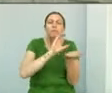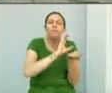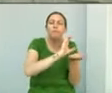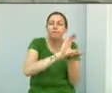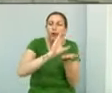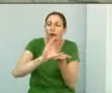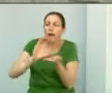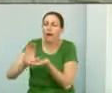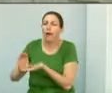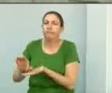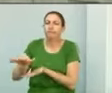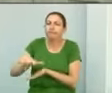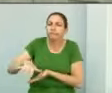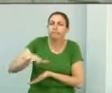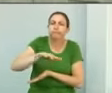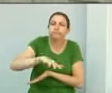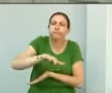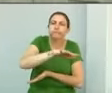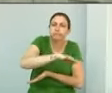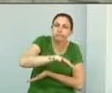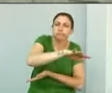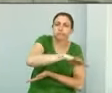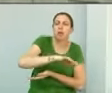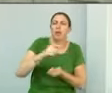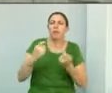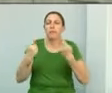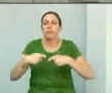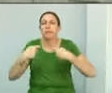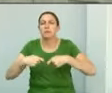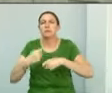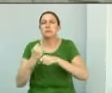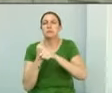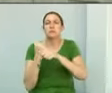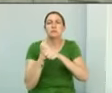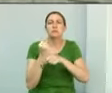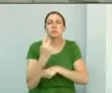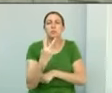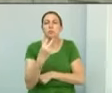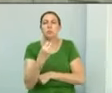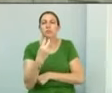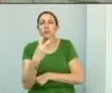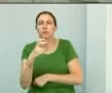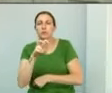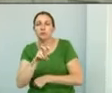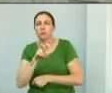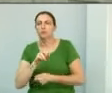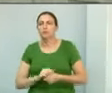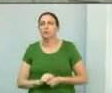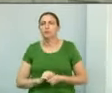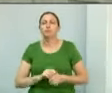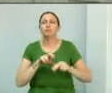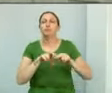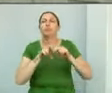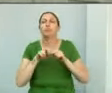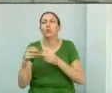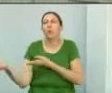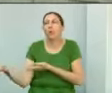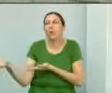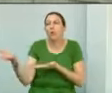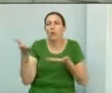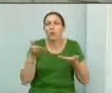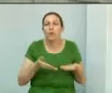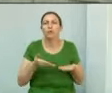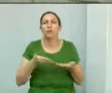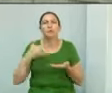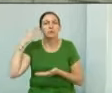municipal planejadas para o exercício de 2025. Portanto, convidamos para fazer uso da